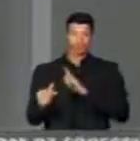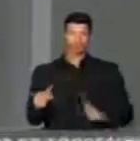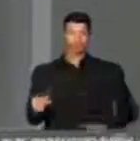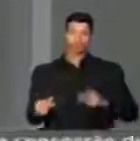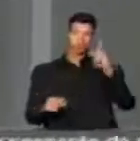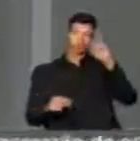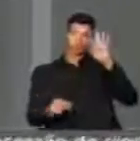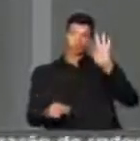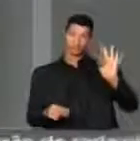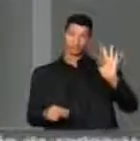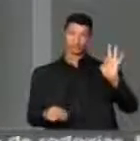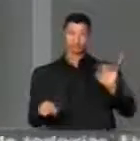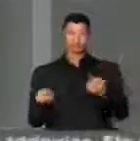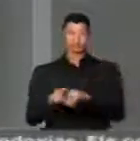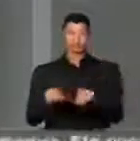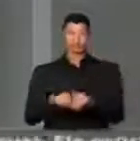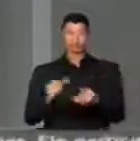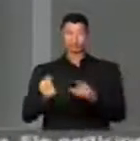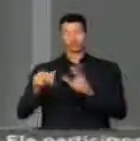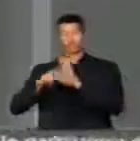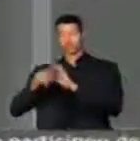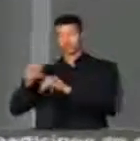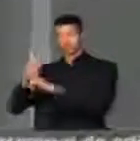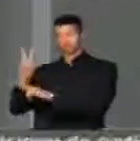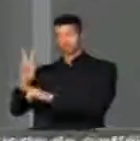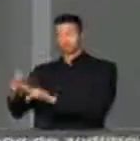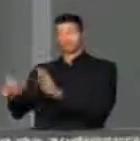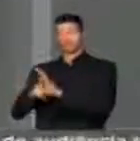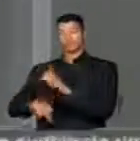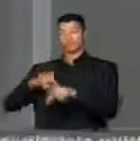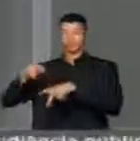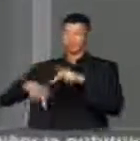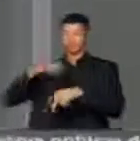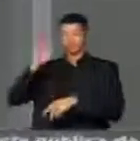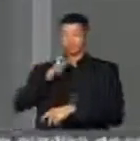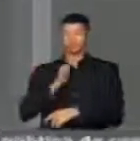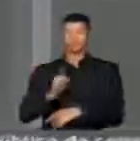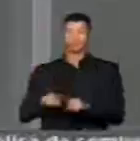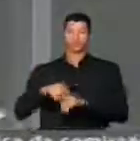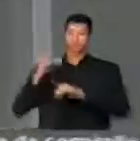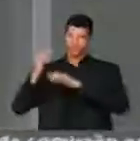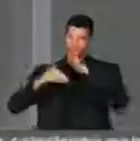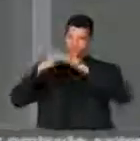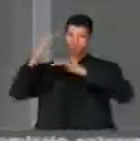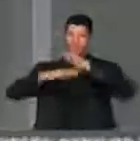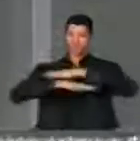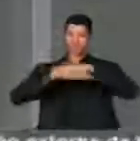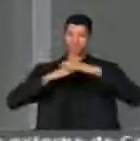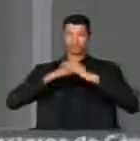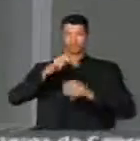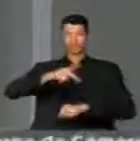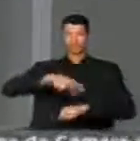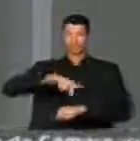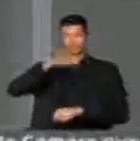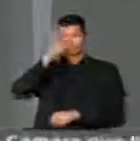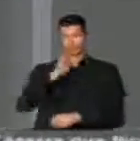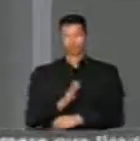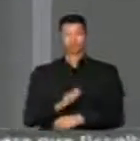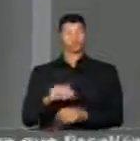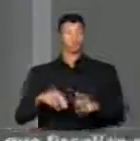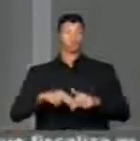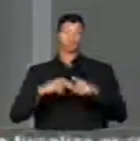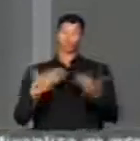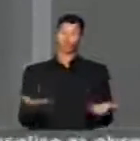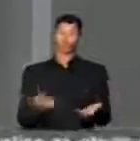Partido dos Trabalhadores e em prol do povo brasileiro e do desenvolvimento estrutural do país. O